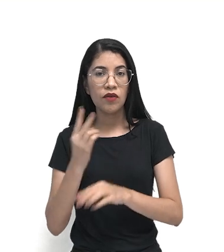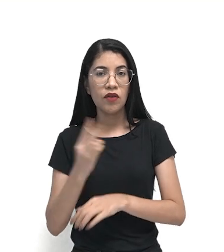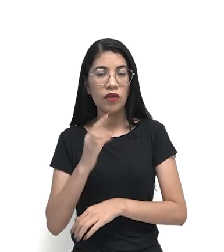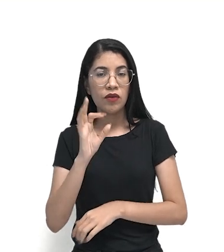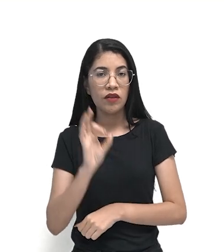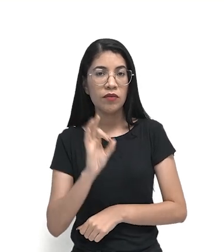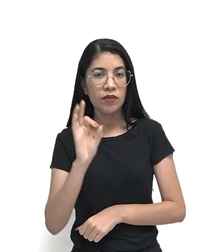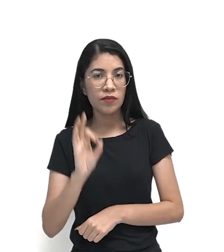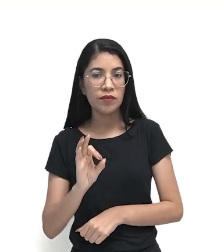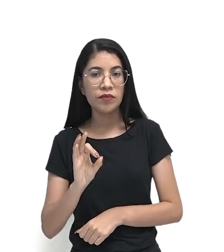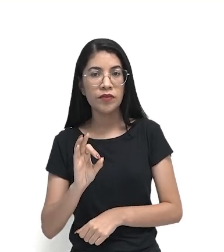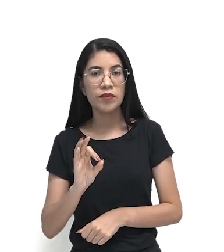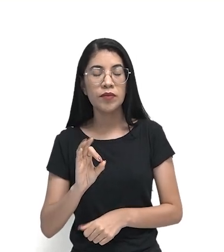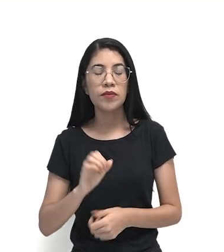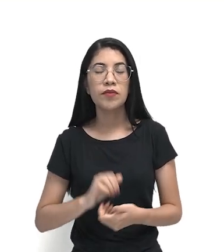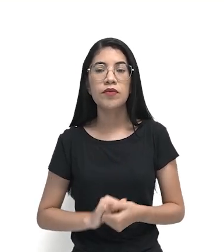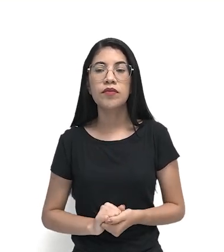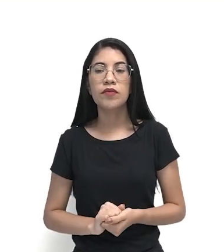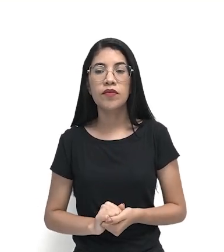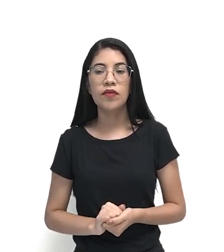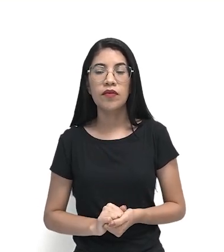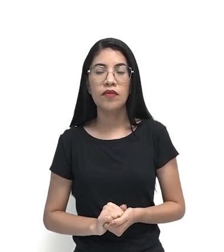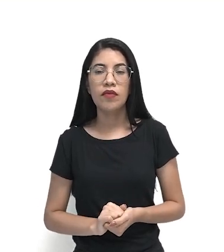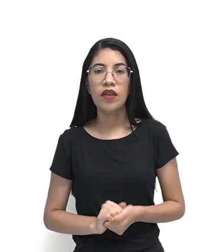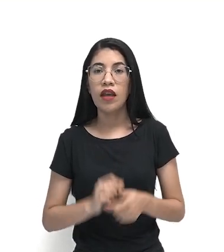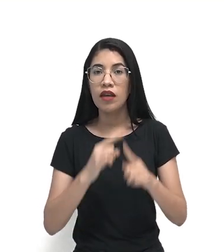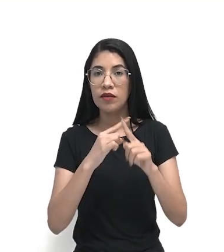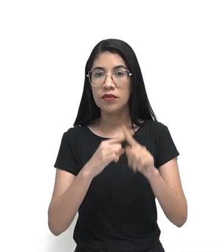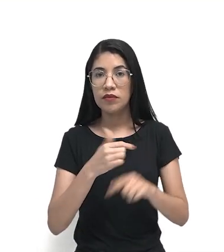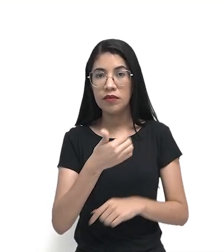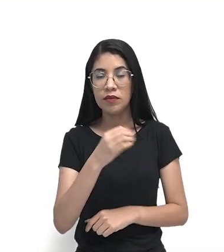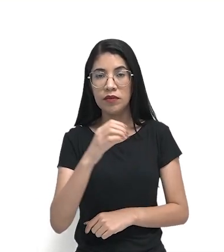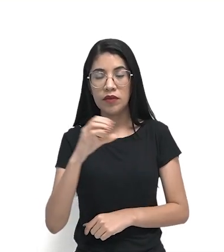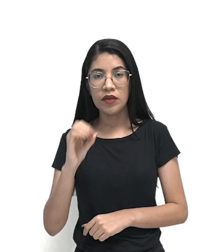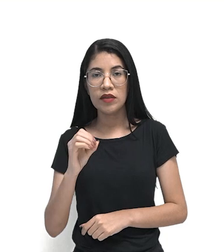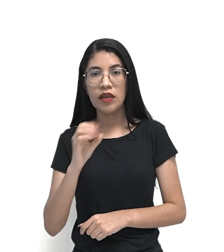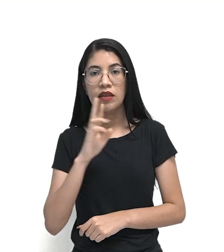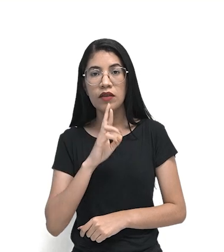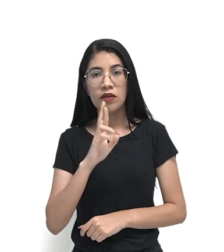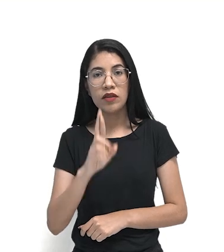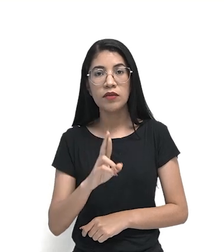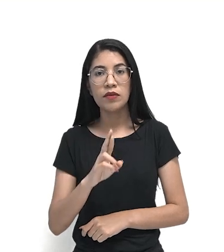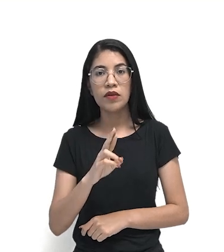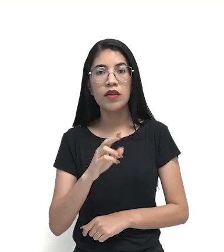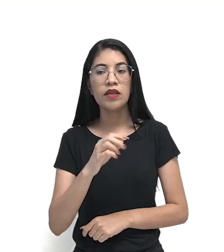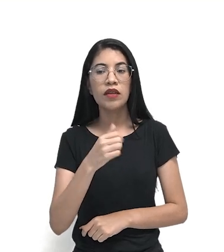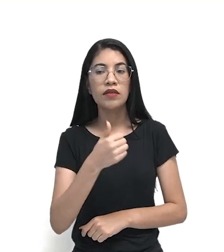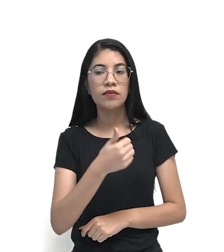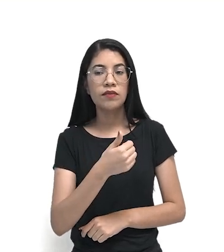Aumenta duas casas decimais. Então, multiplica por 100, o resultado será